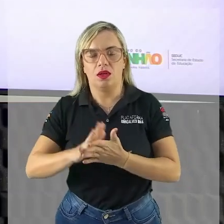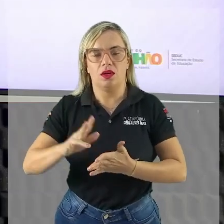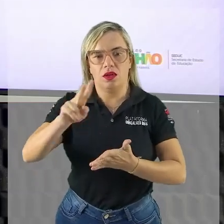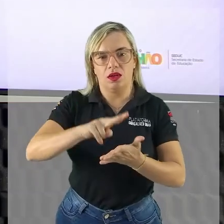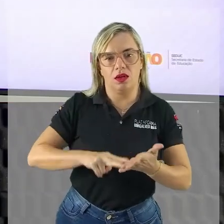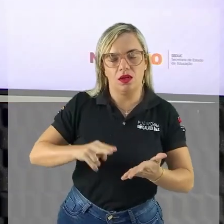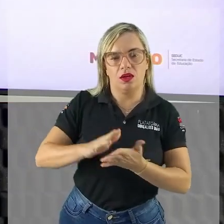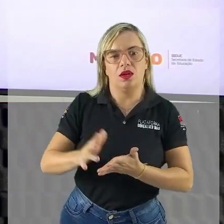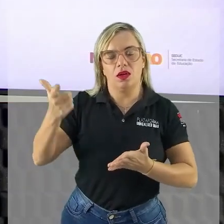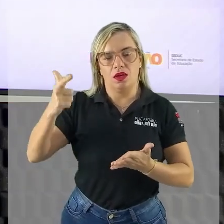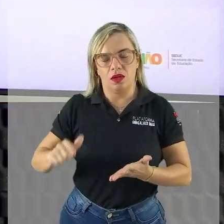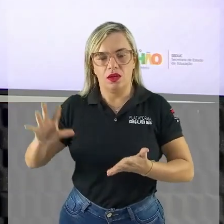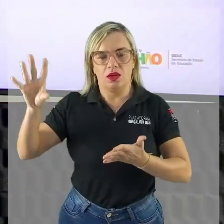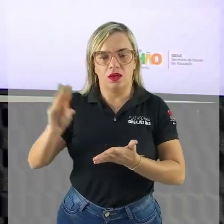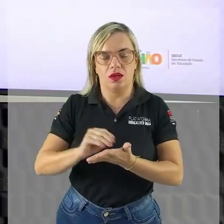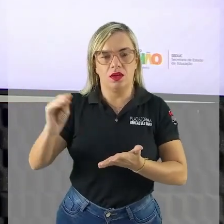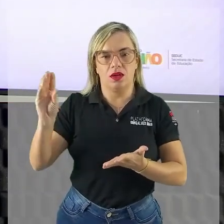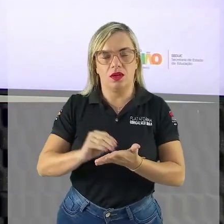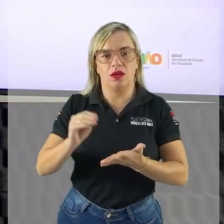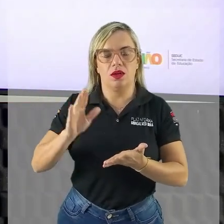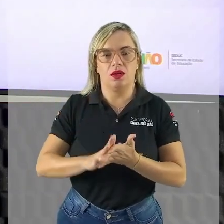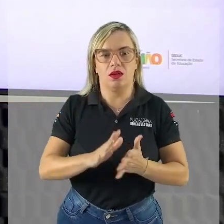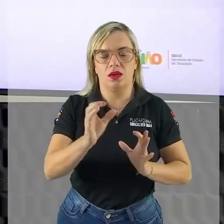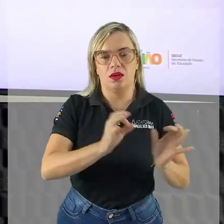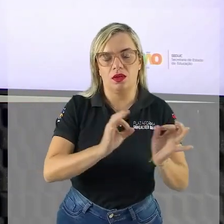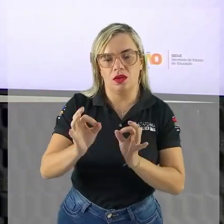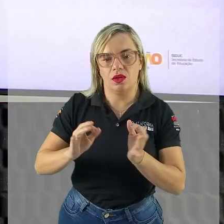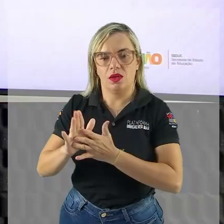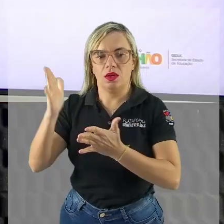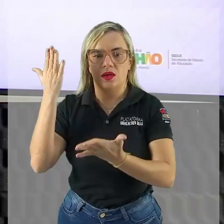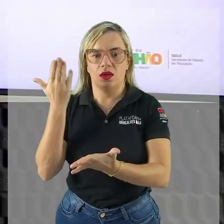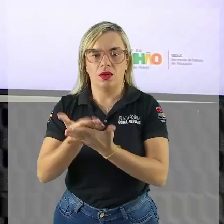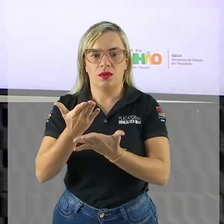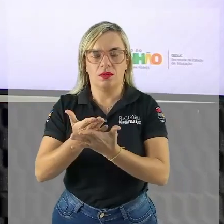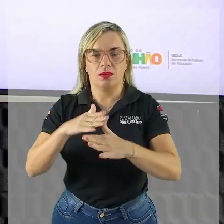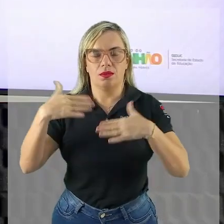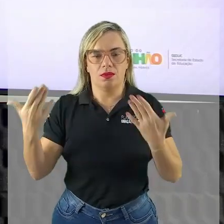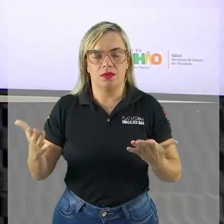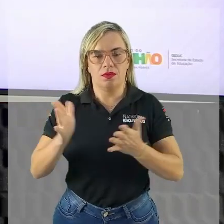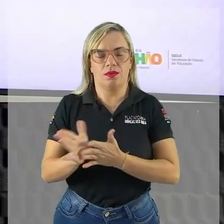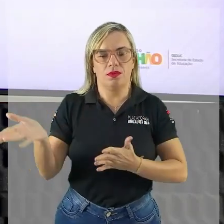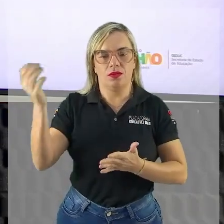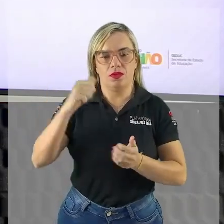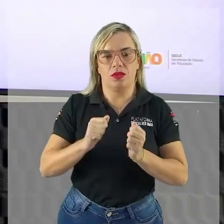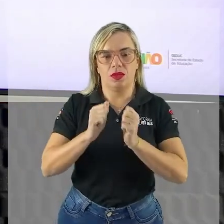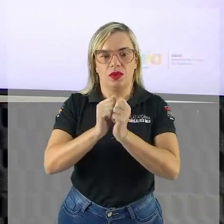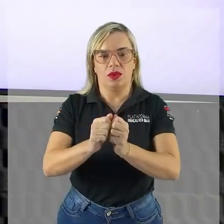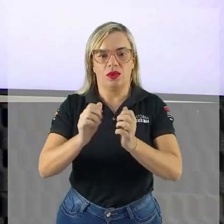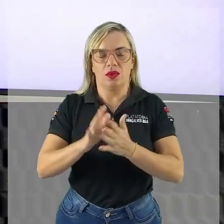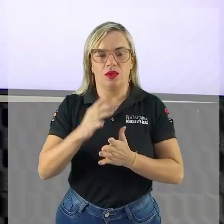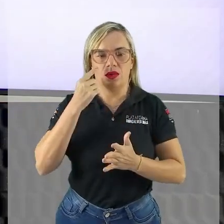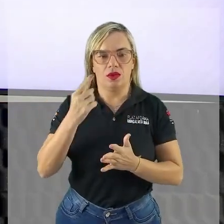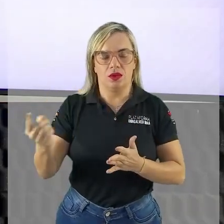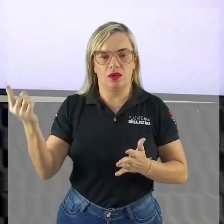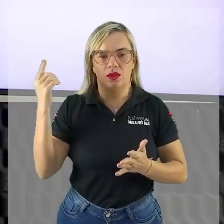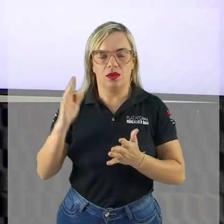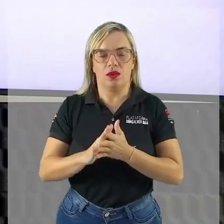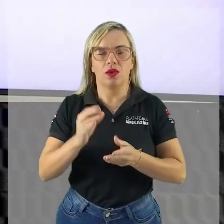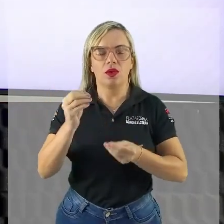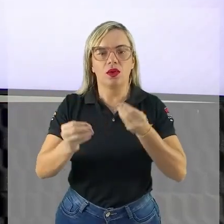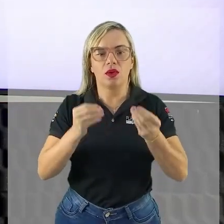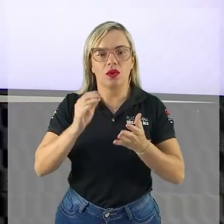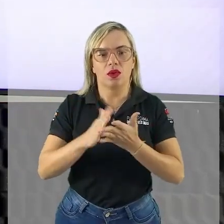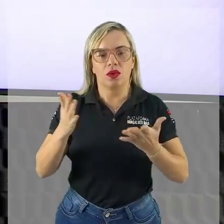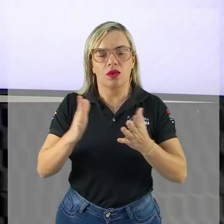suas anotações, tá? E mantenha uma rotina de estudo, tá? Dito isso, vamos à aula, vem comigo. Olha só,